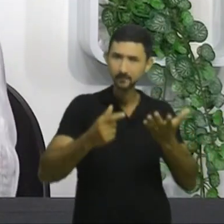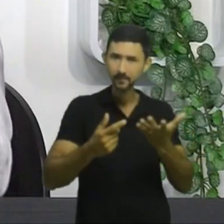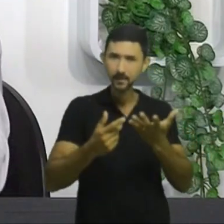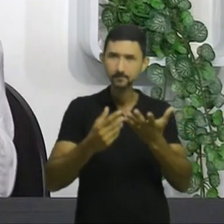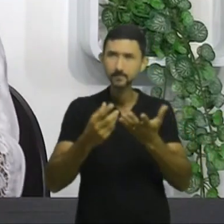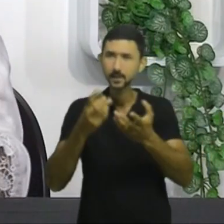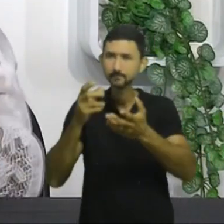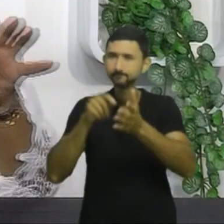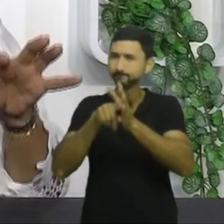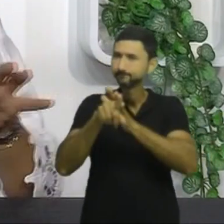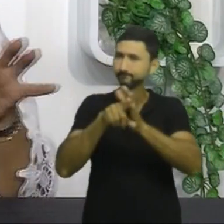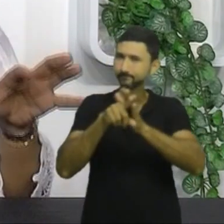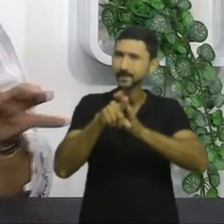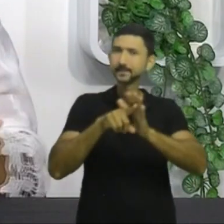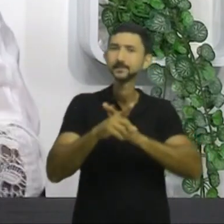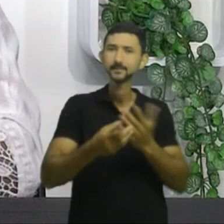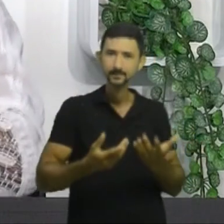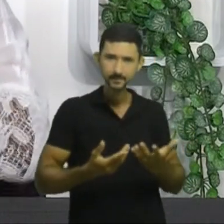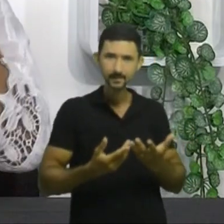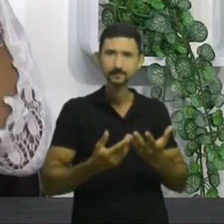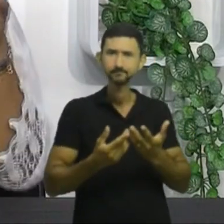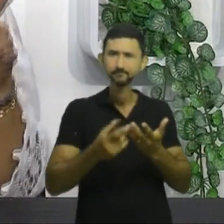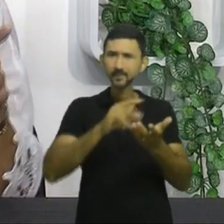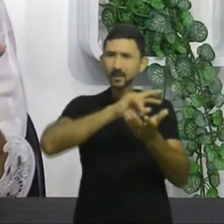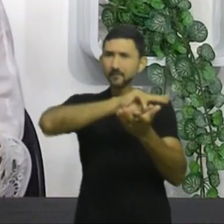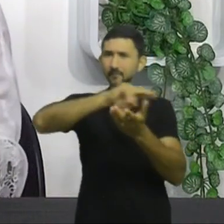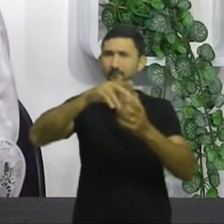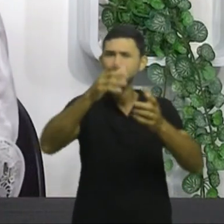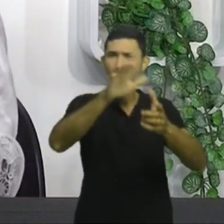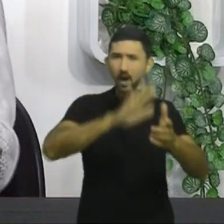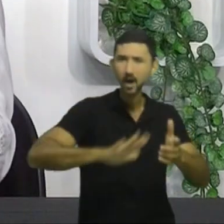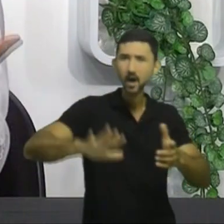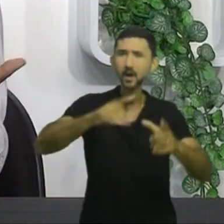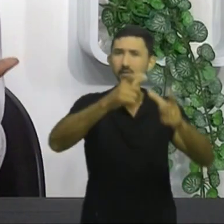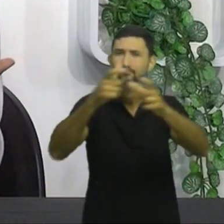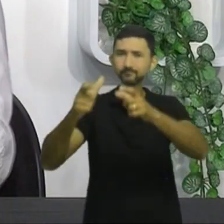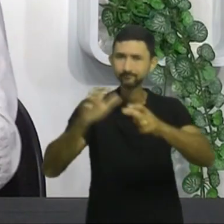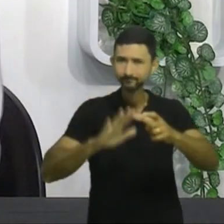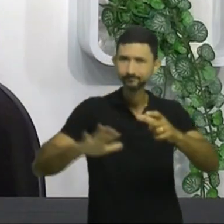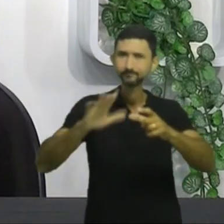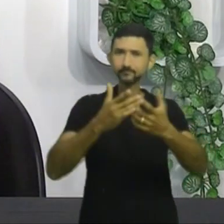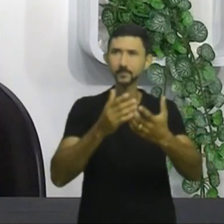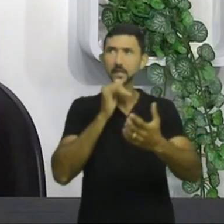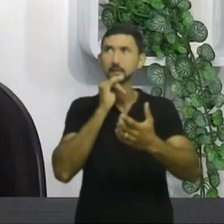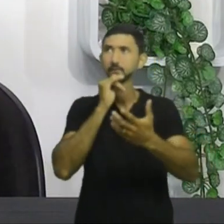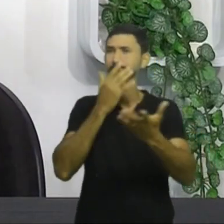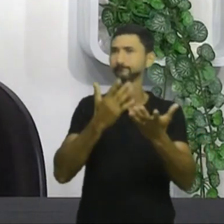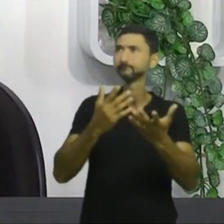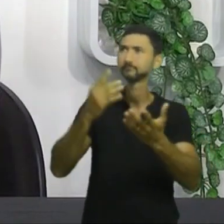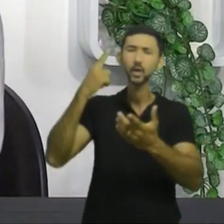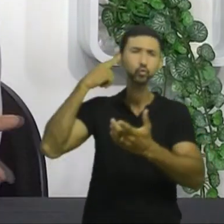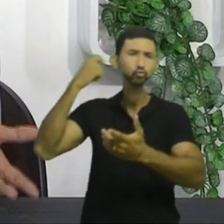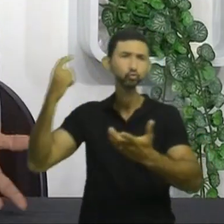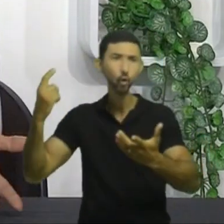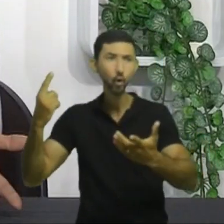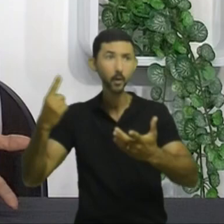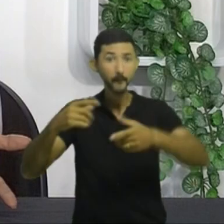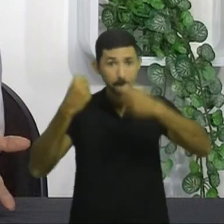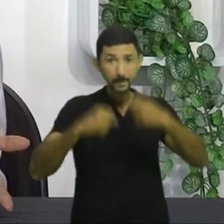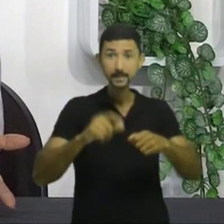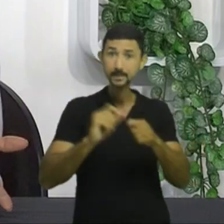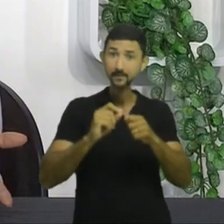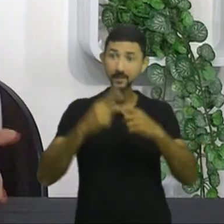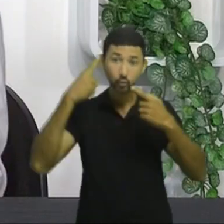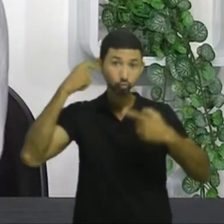para pesquisar sobre isso em diversos lugares. Porque imagina, falar de som sem fazer som